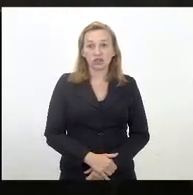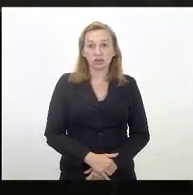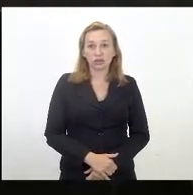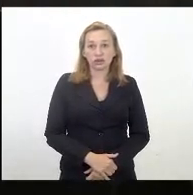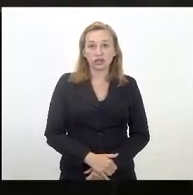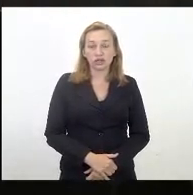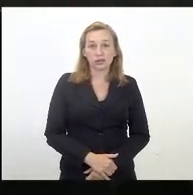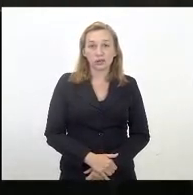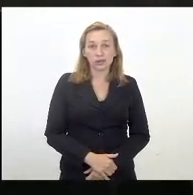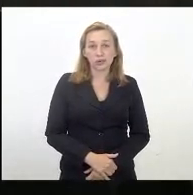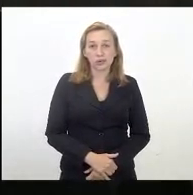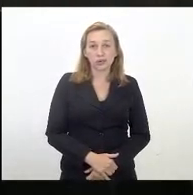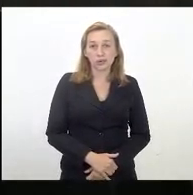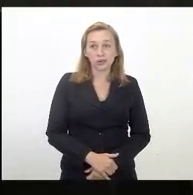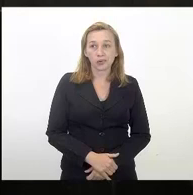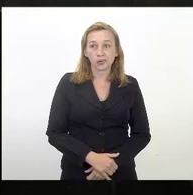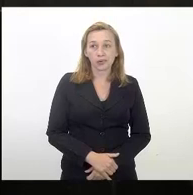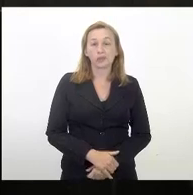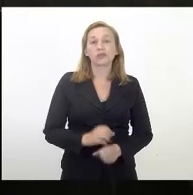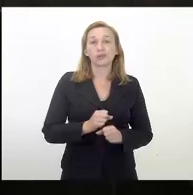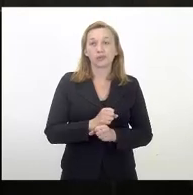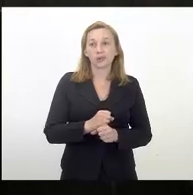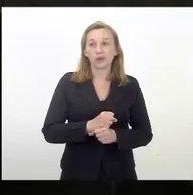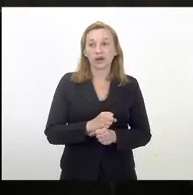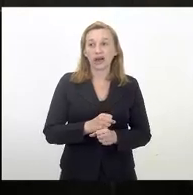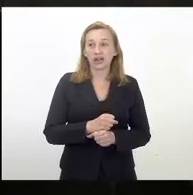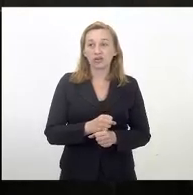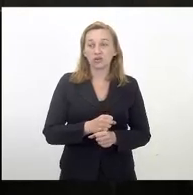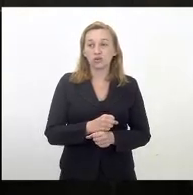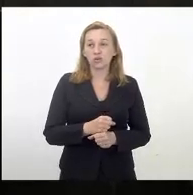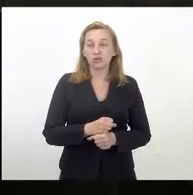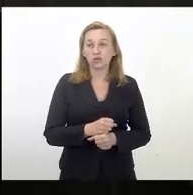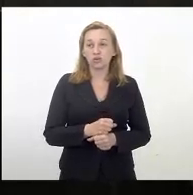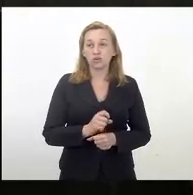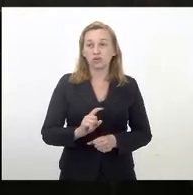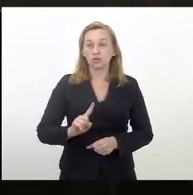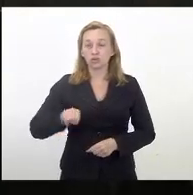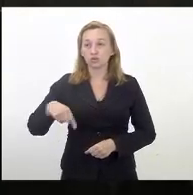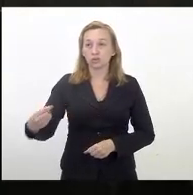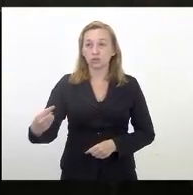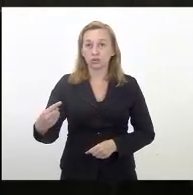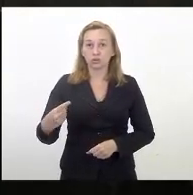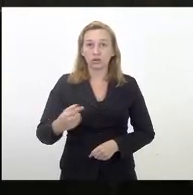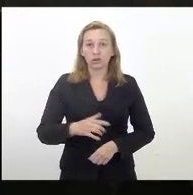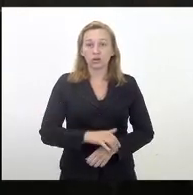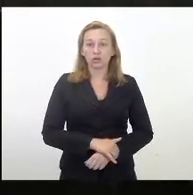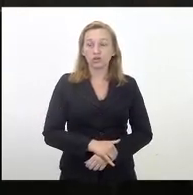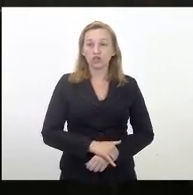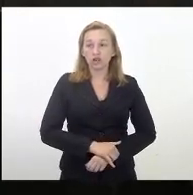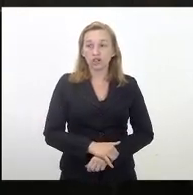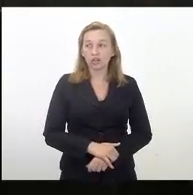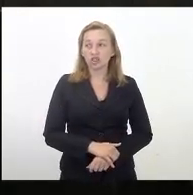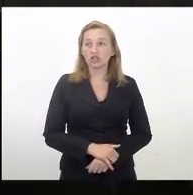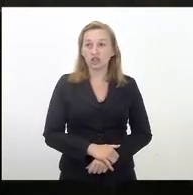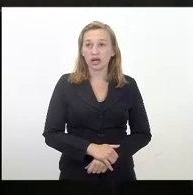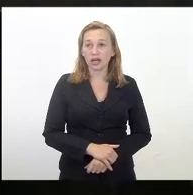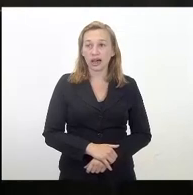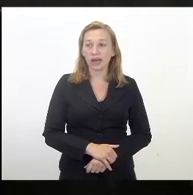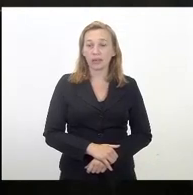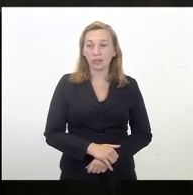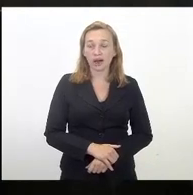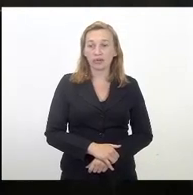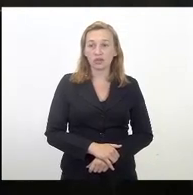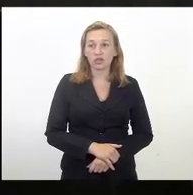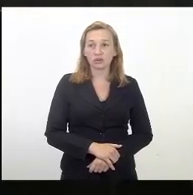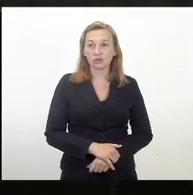e nas contas de Janeiro do anno seguinte porque se fecha os montantes em